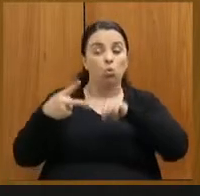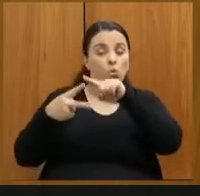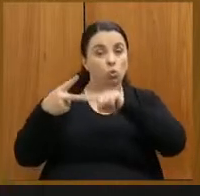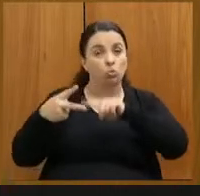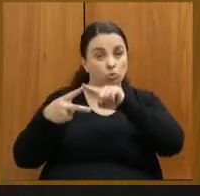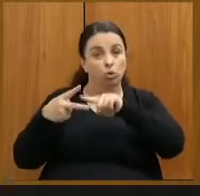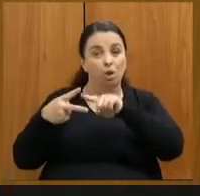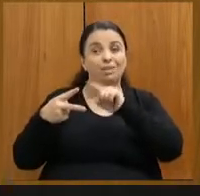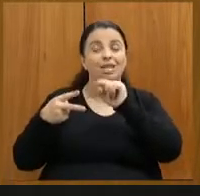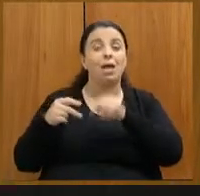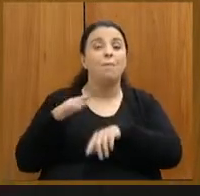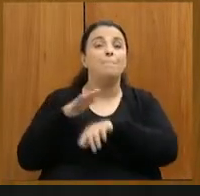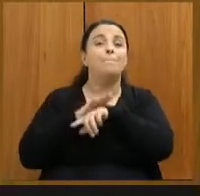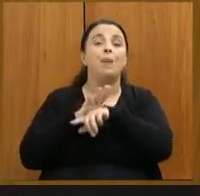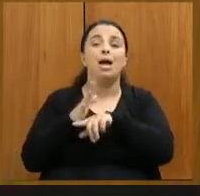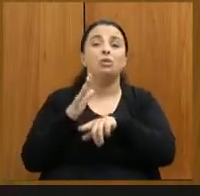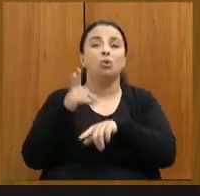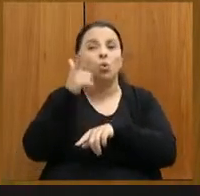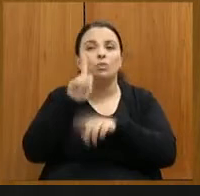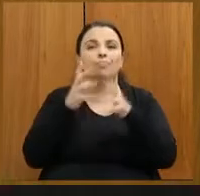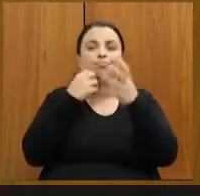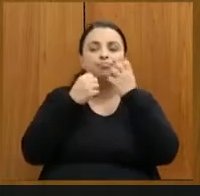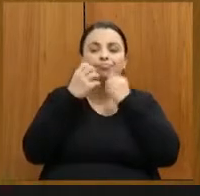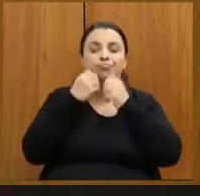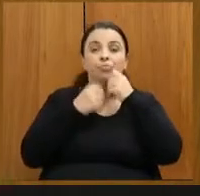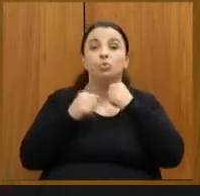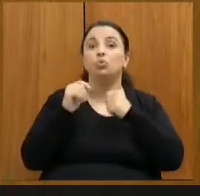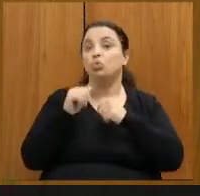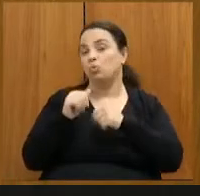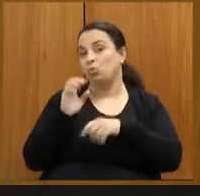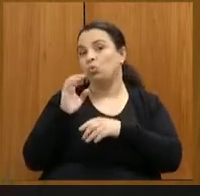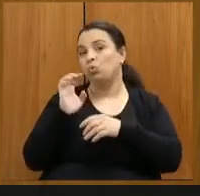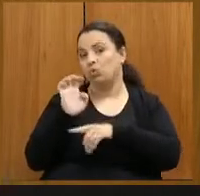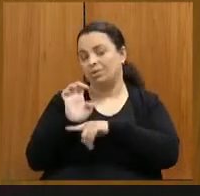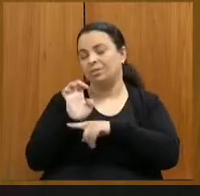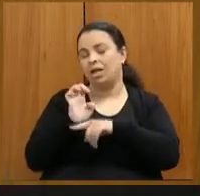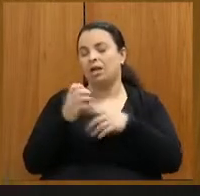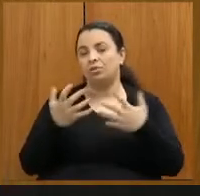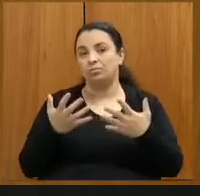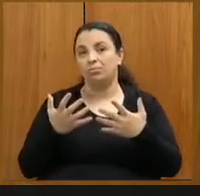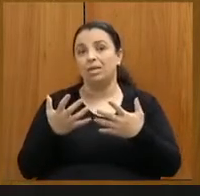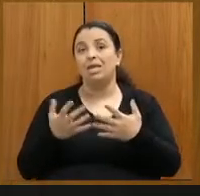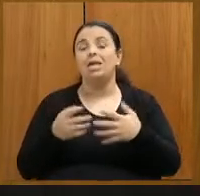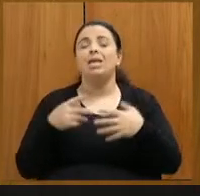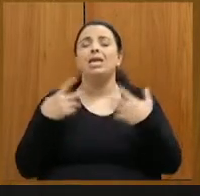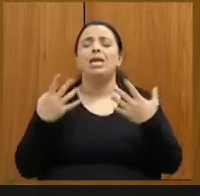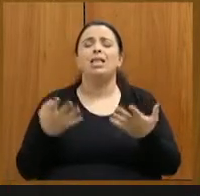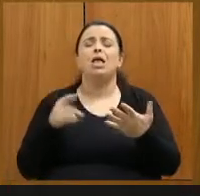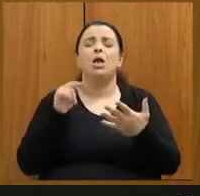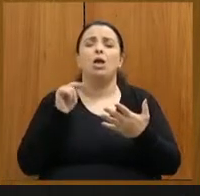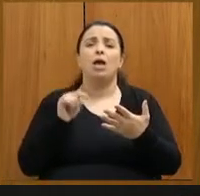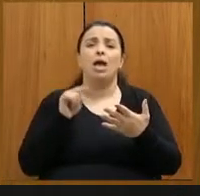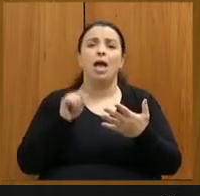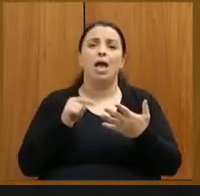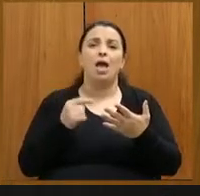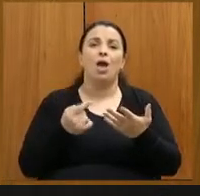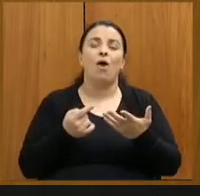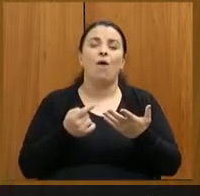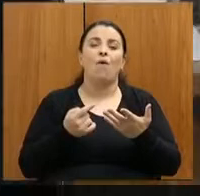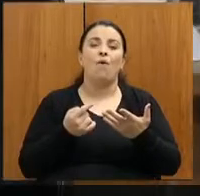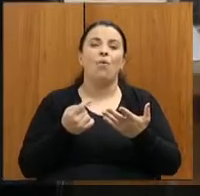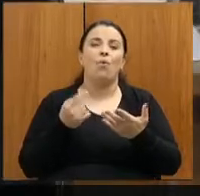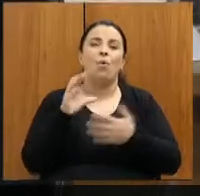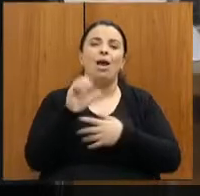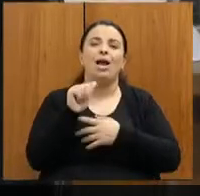então esse comportamento dos combustíveis não estava prevista a desvalorização cambial junto com a elevação